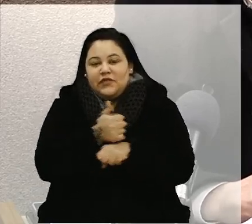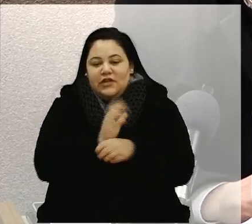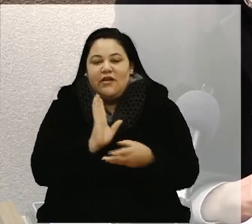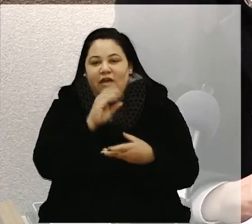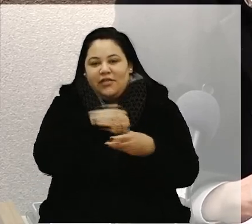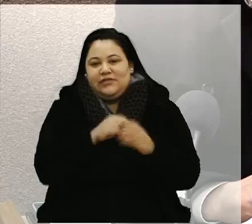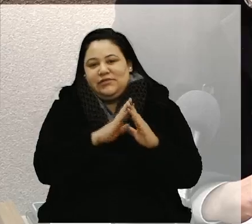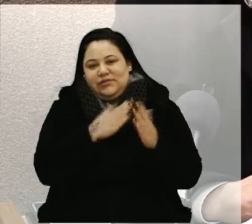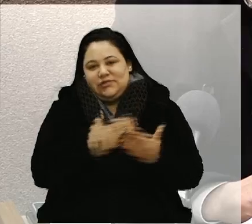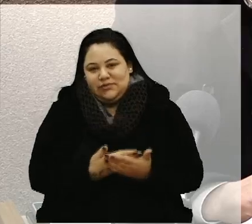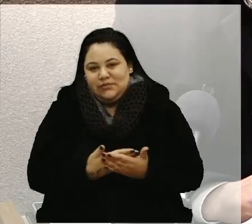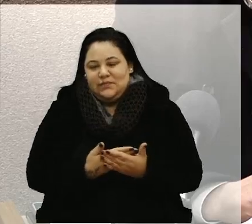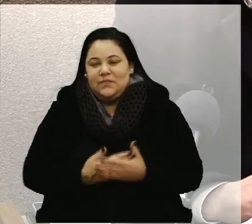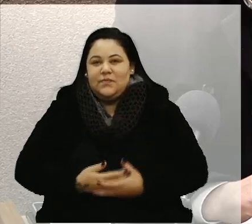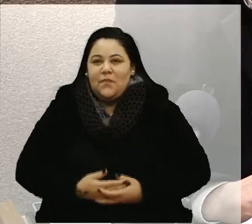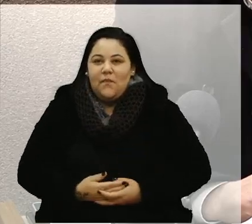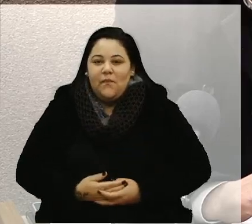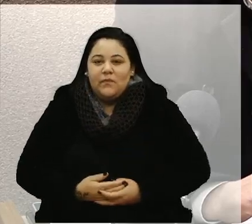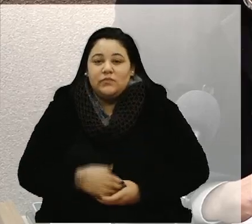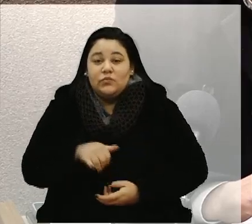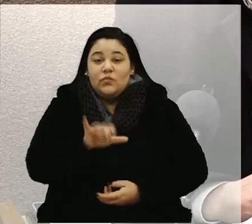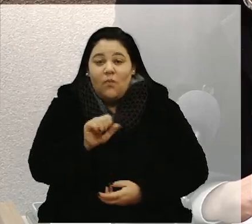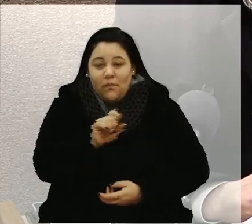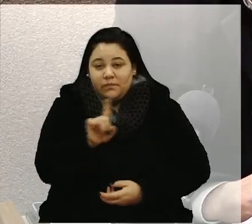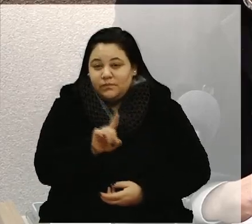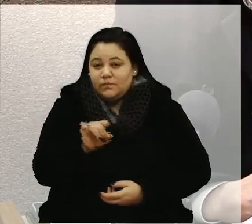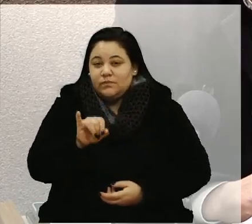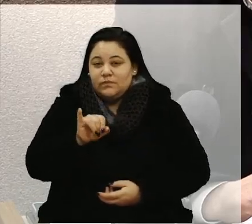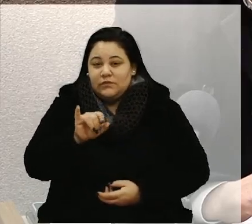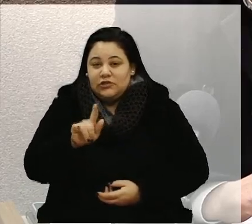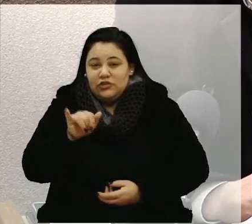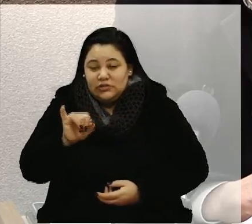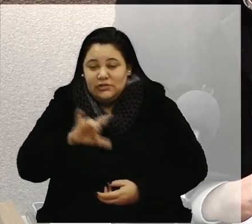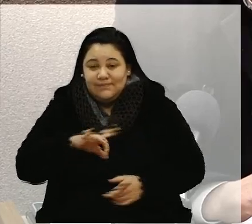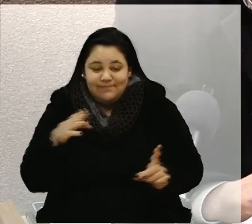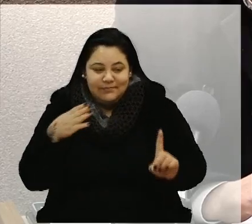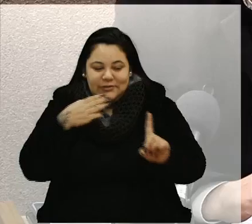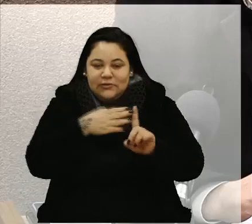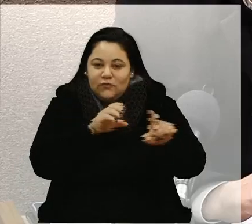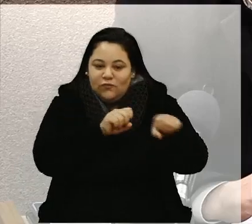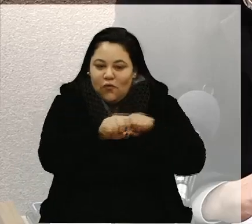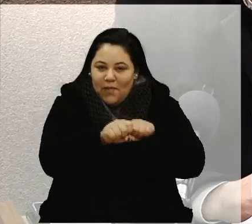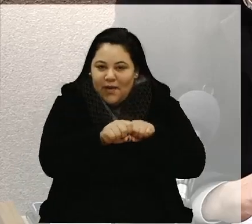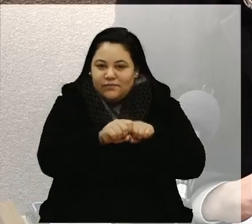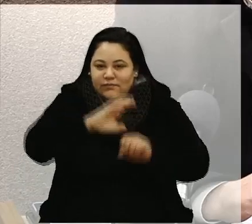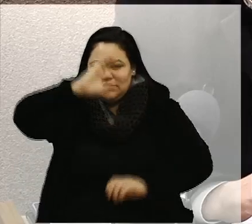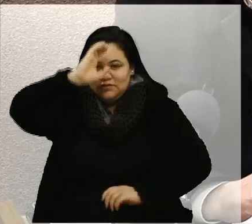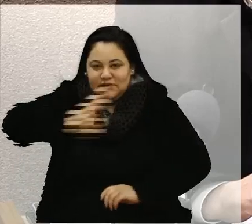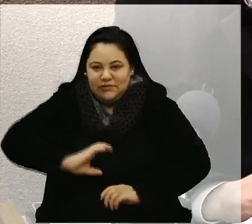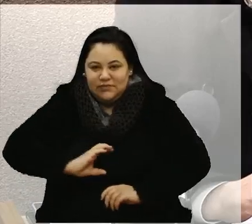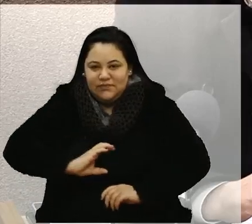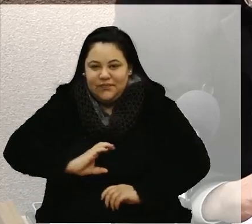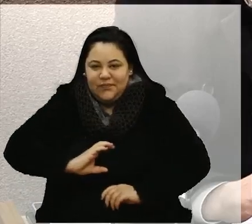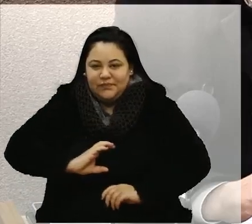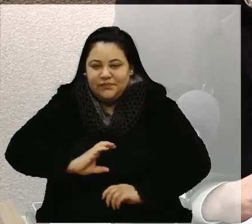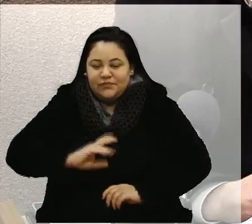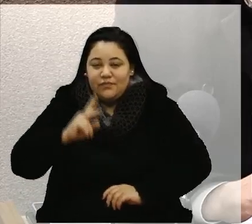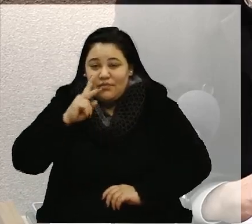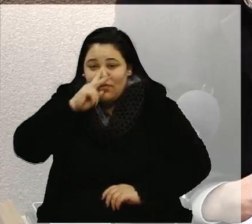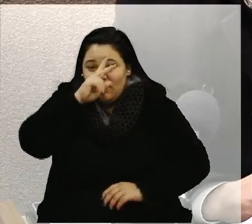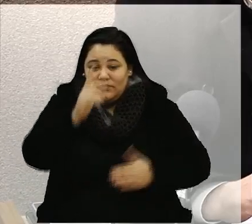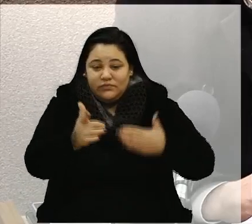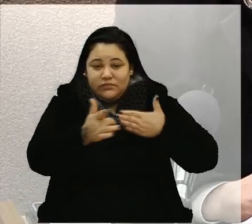rede IASIG. O IASIG tem como missão formar cidadãos. O maior objetivo é fortalecer o papel do aluno dentro